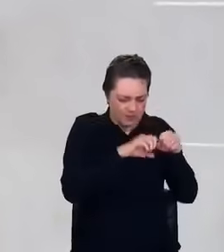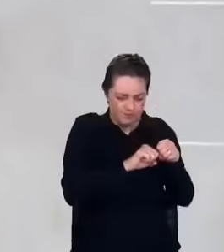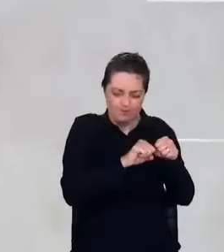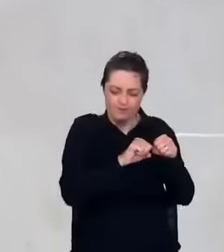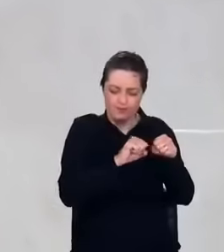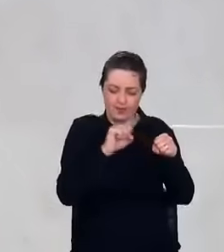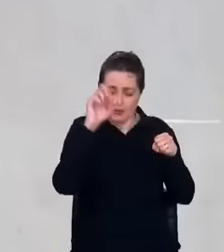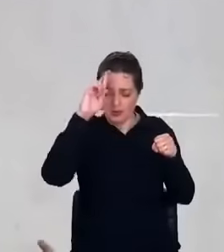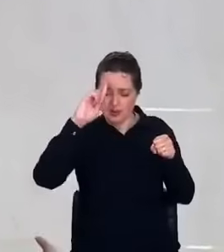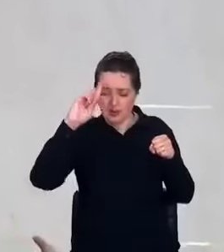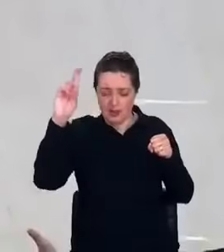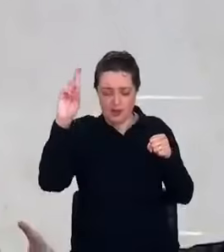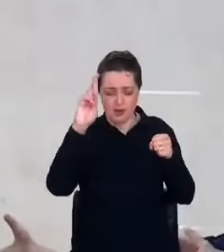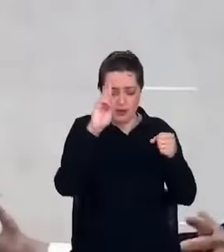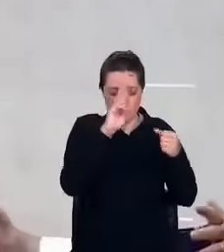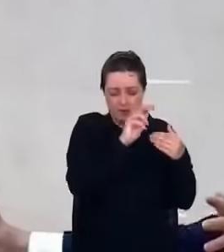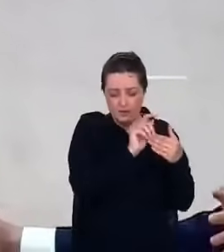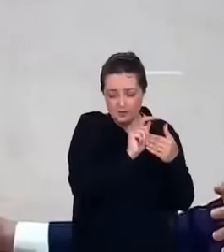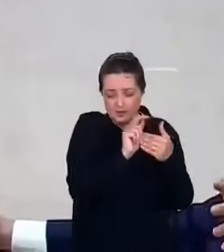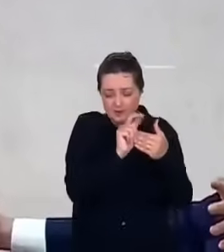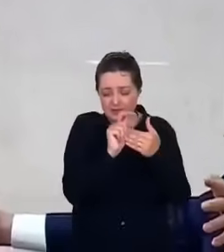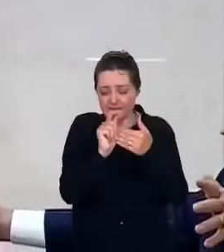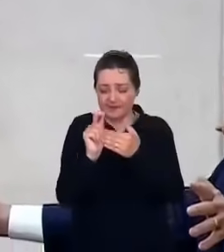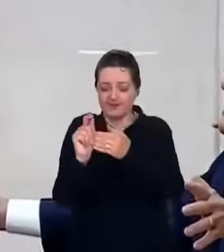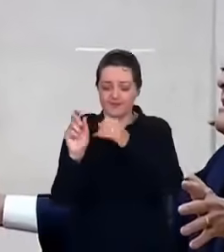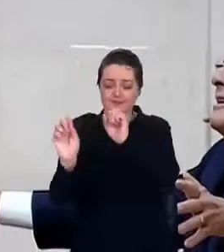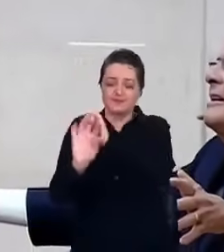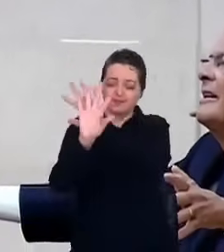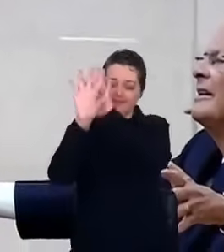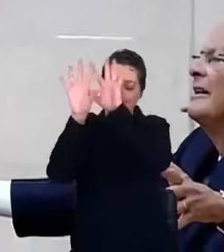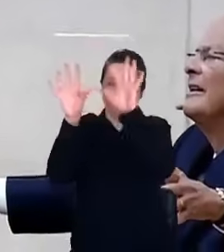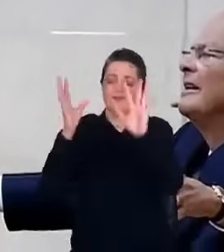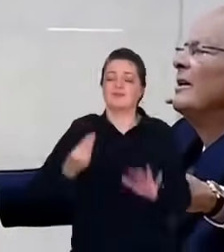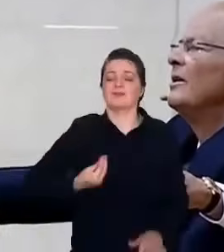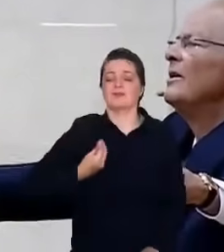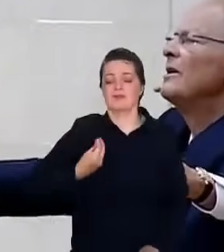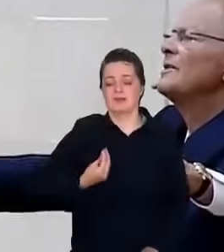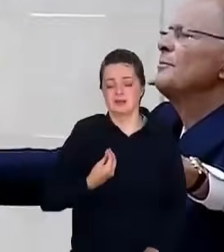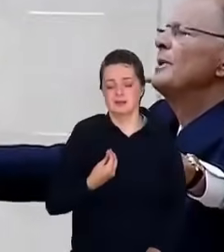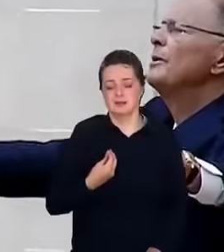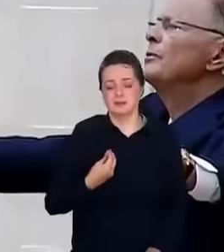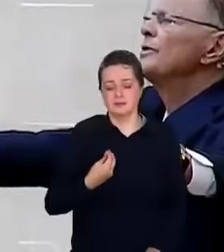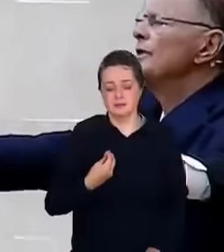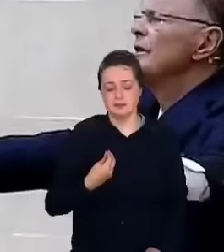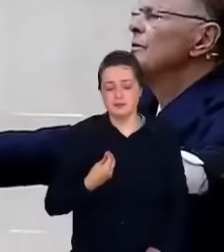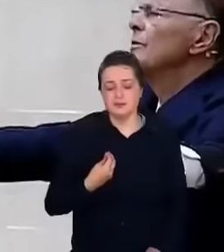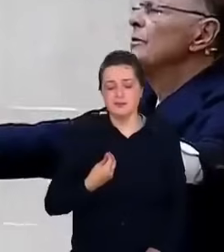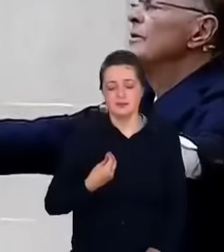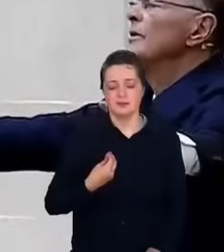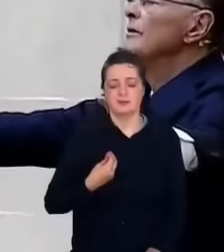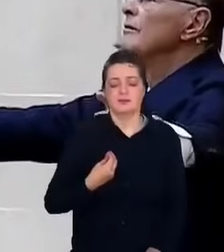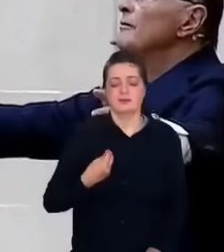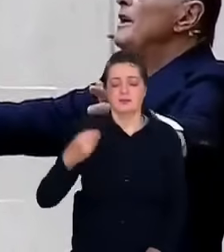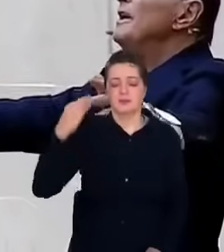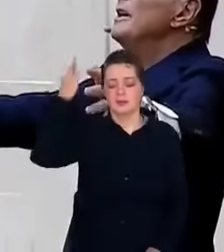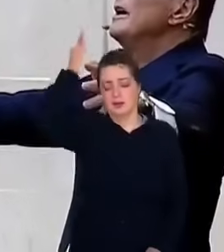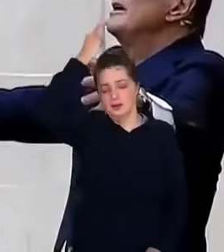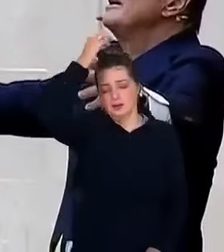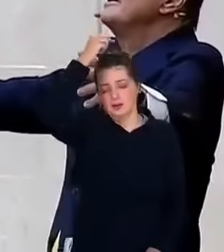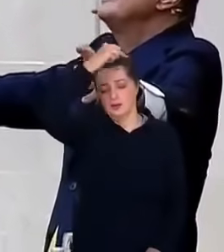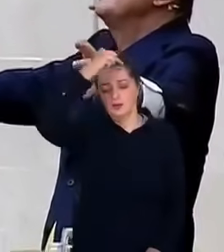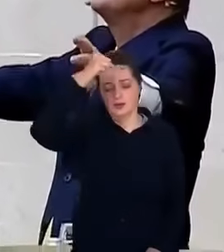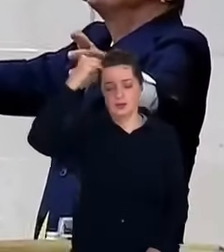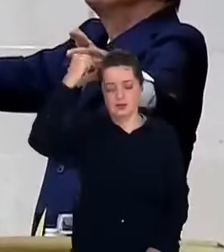mostrá-los o caminho da vida. Ó, Espírito Santo,